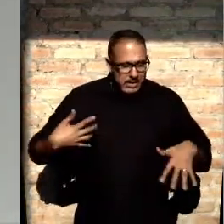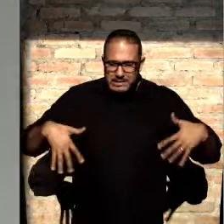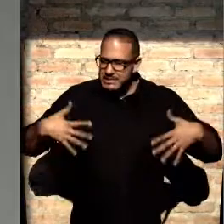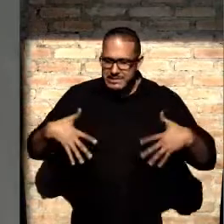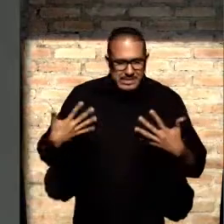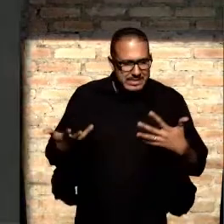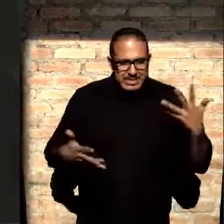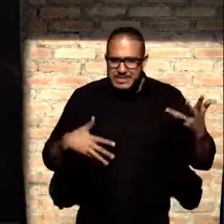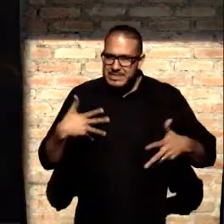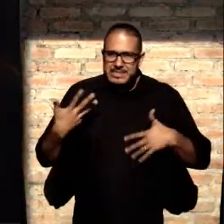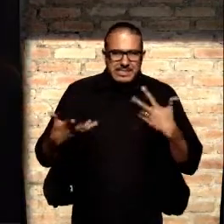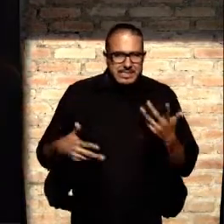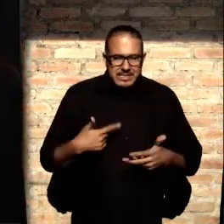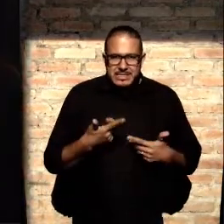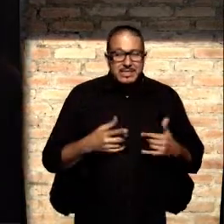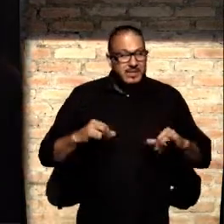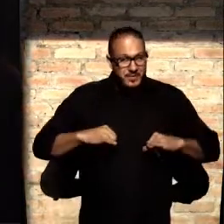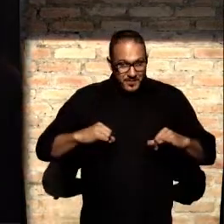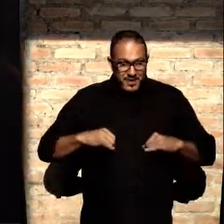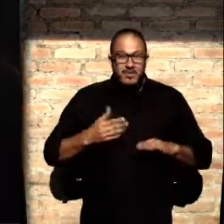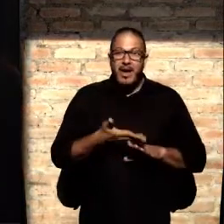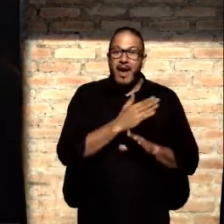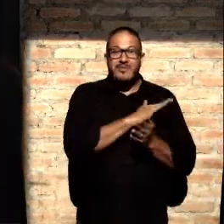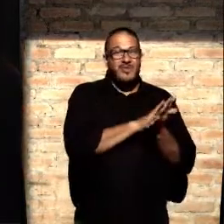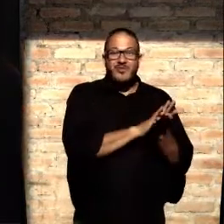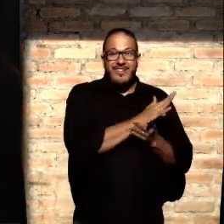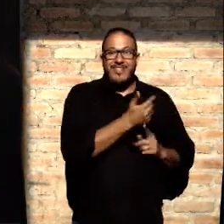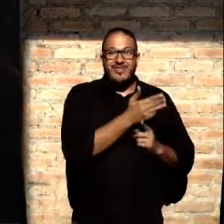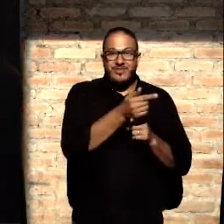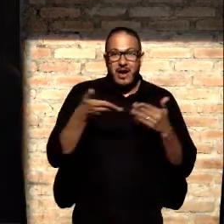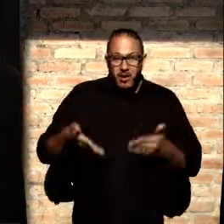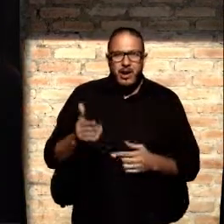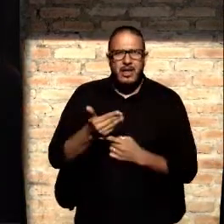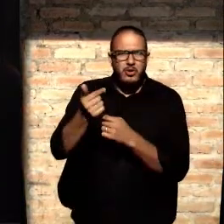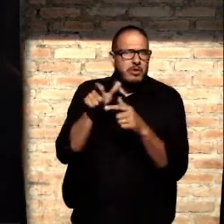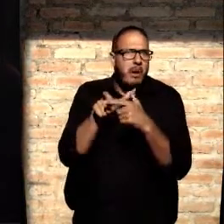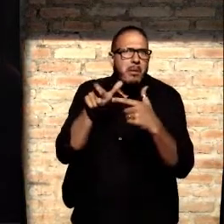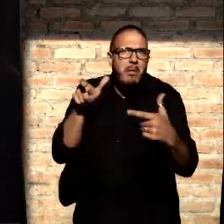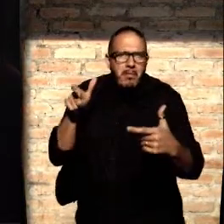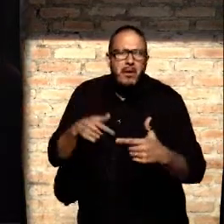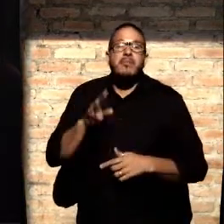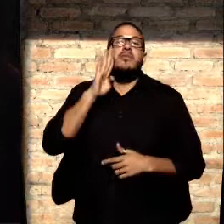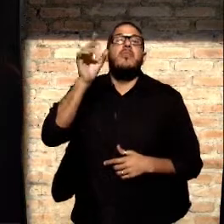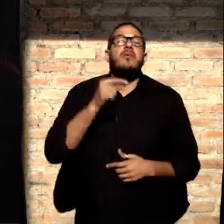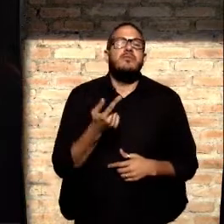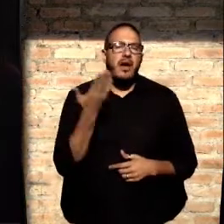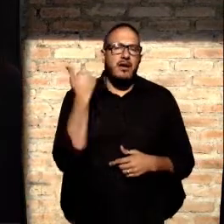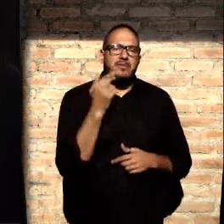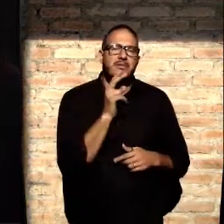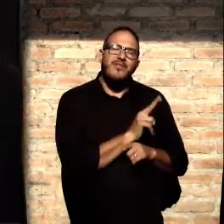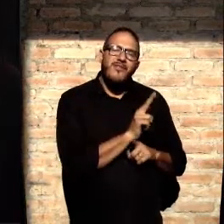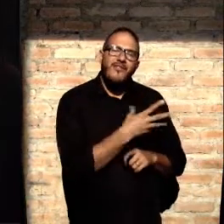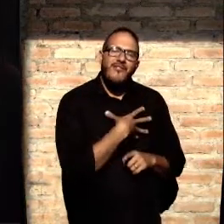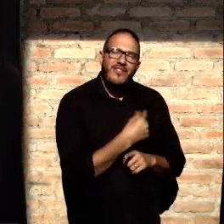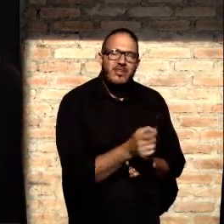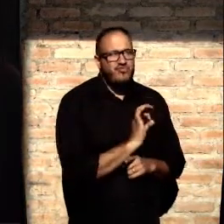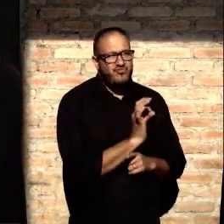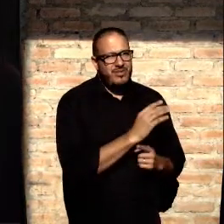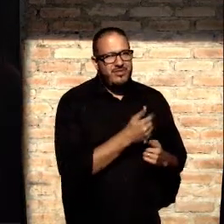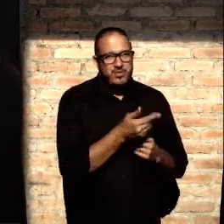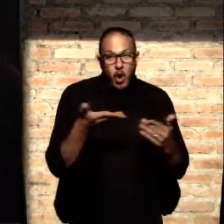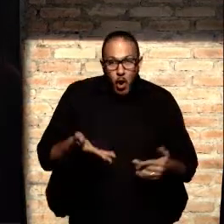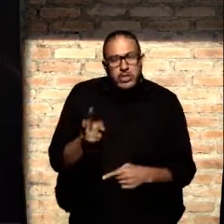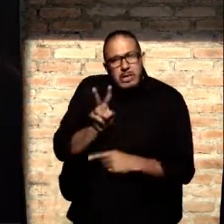está cortando 1 12 e principalmente quem está criando filhos nessa época a gente não